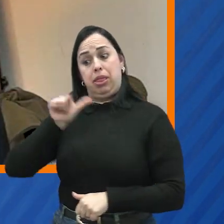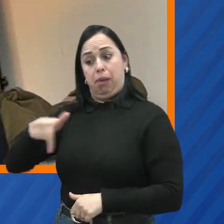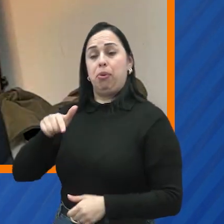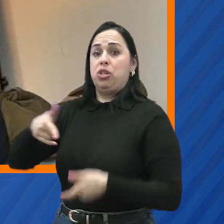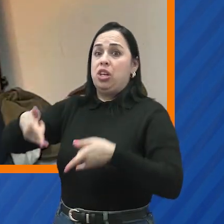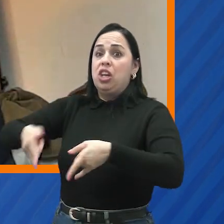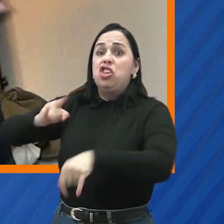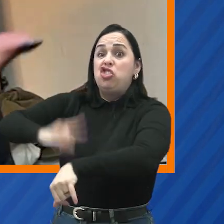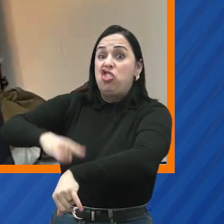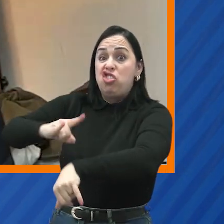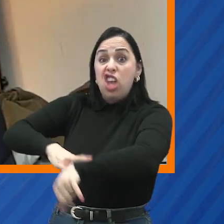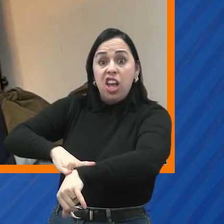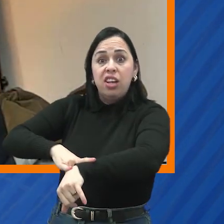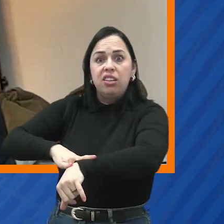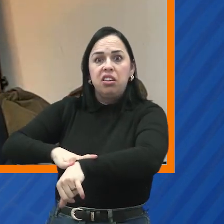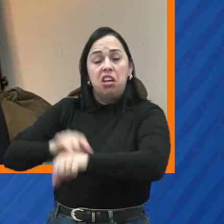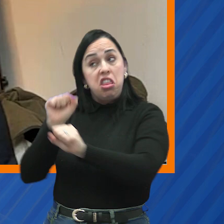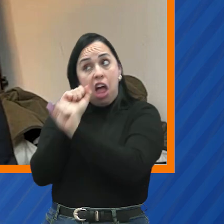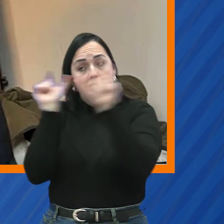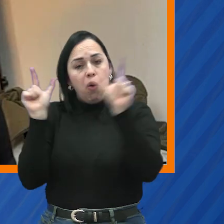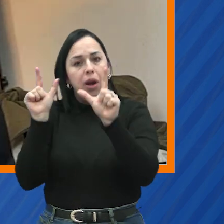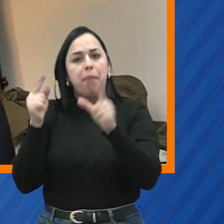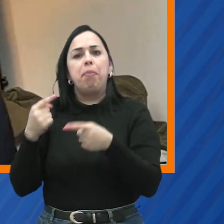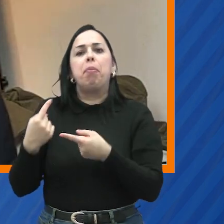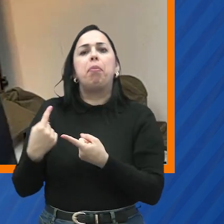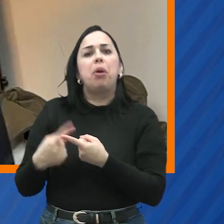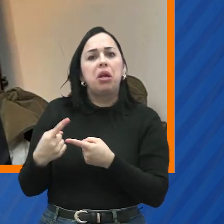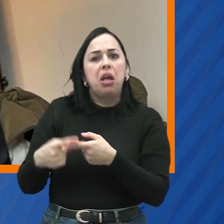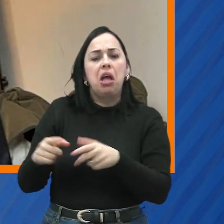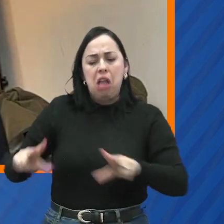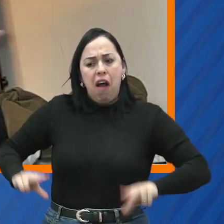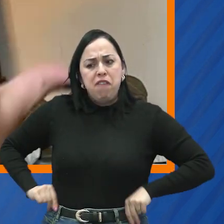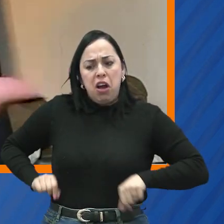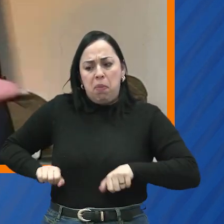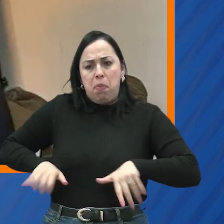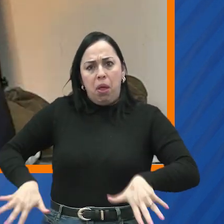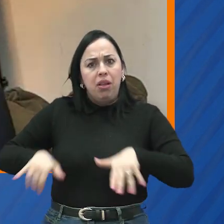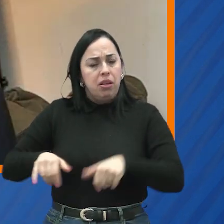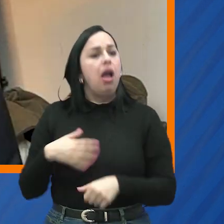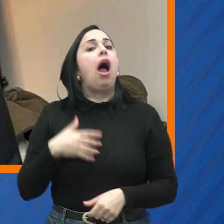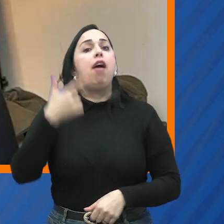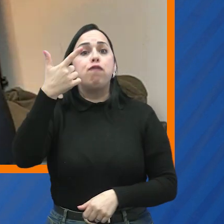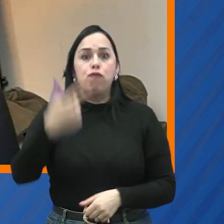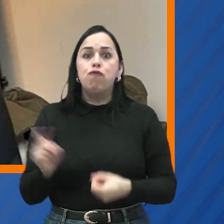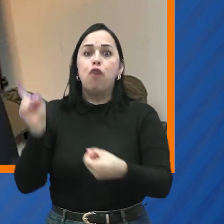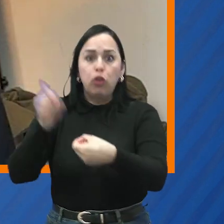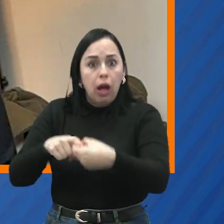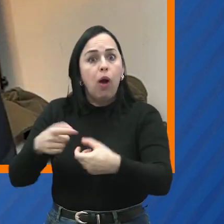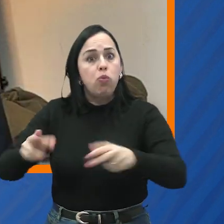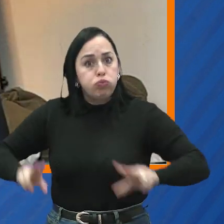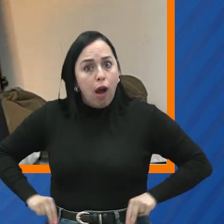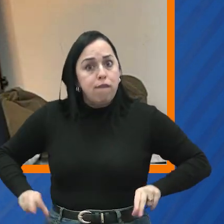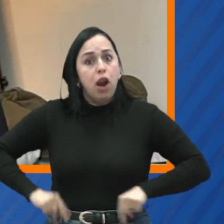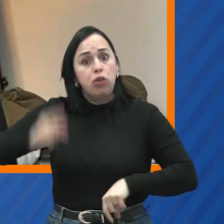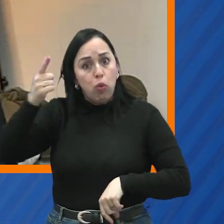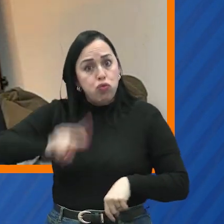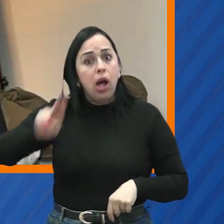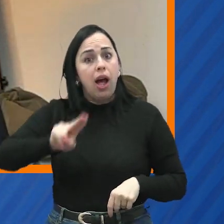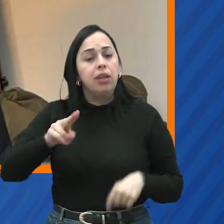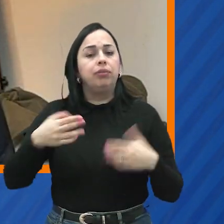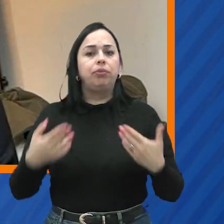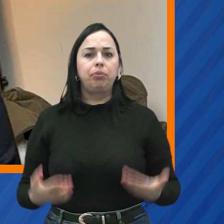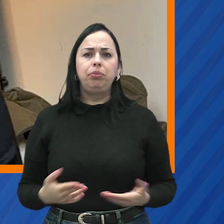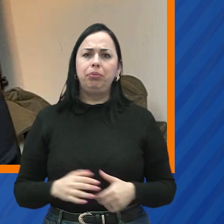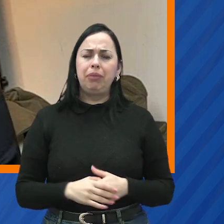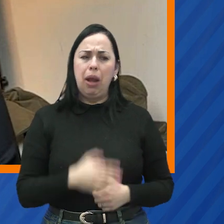água, por conta da água ele tá fazendo xixi na cama e tá acordando porque tá vazando da fralda. Eu comecei a precisar usar fralda nele de novo para ele